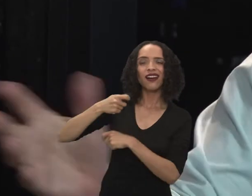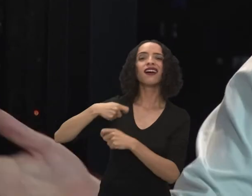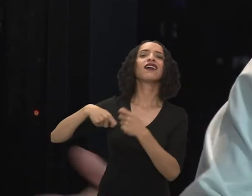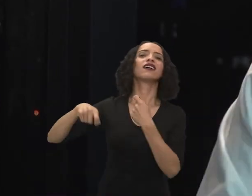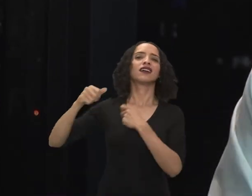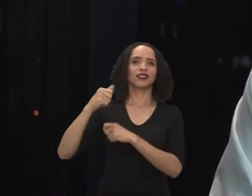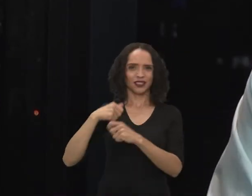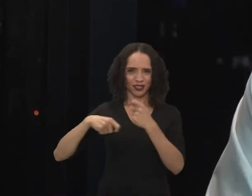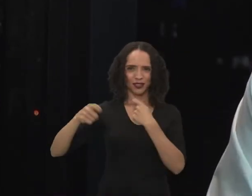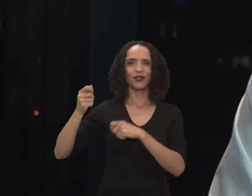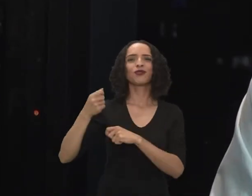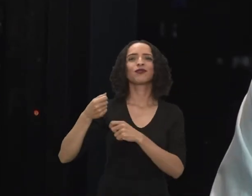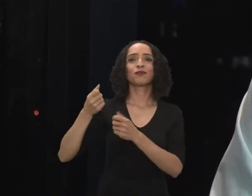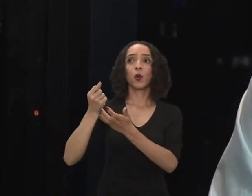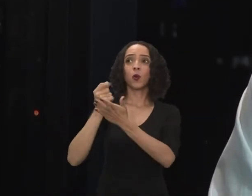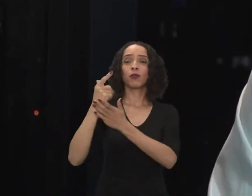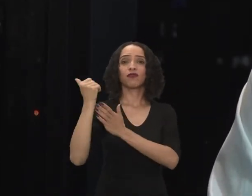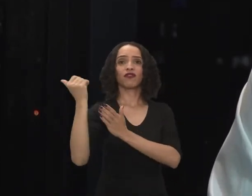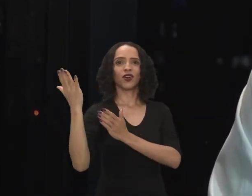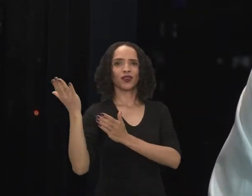a agricultura de exportação, né?